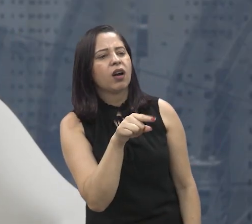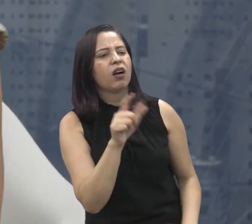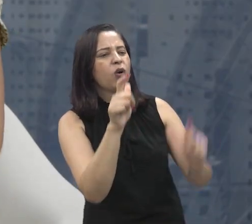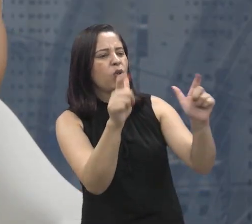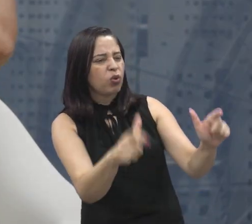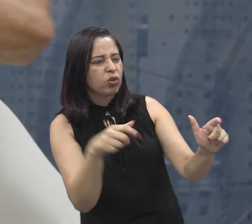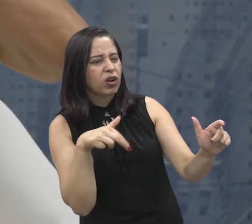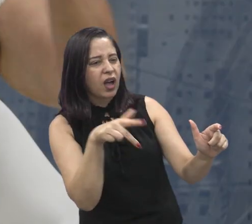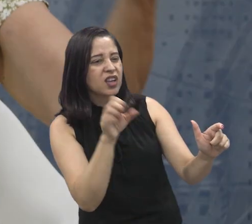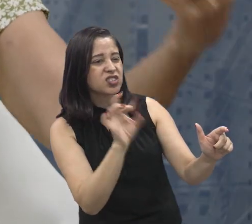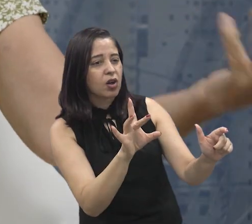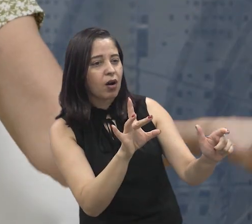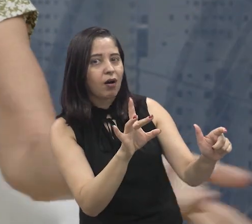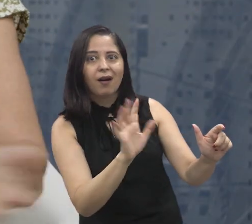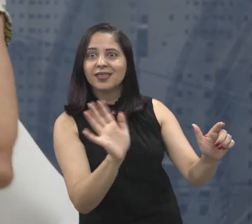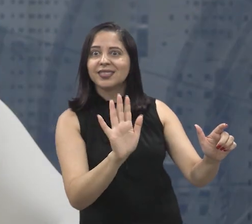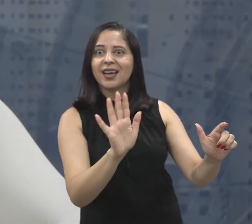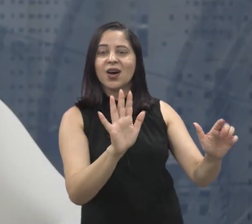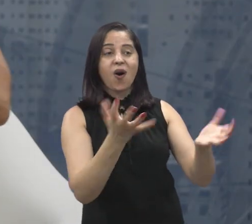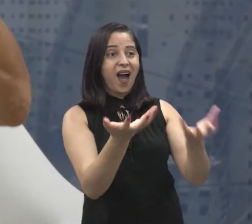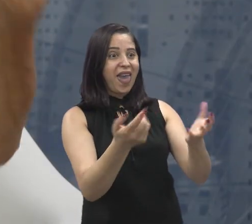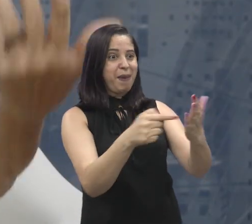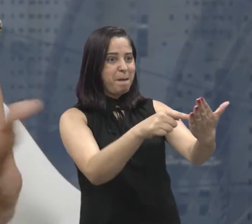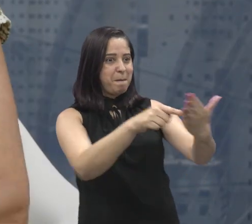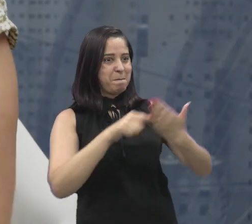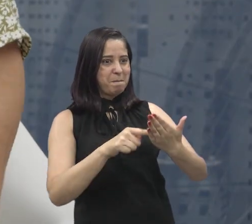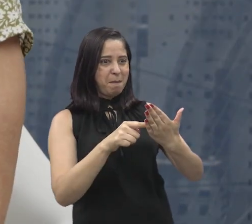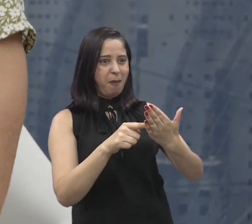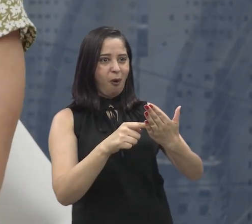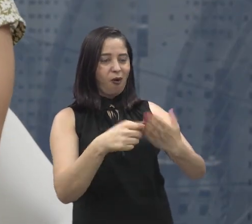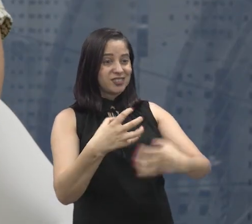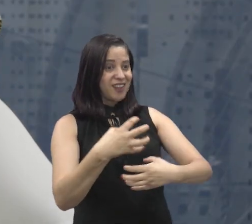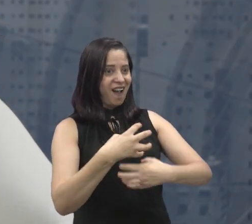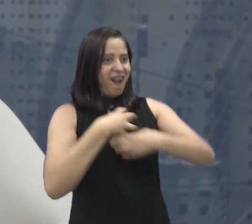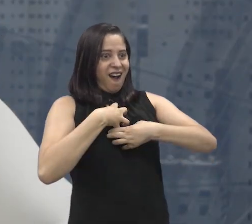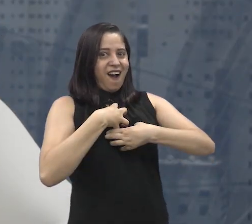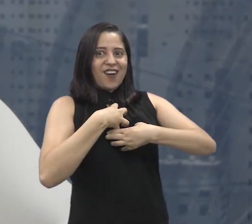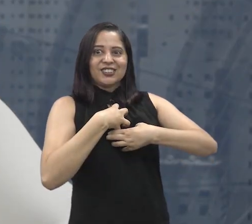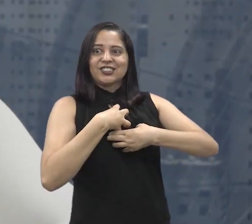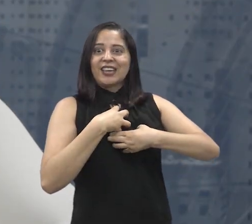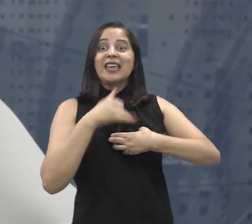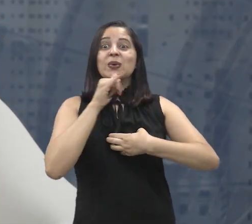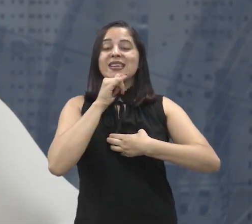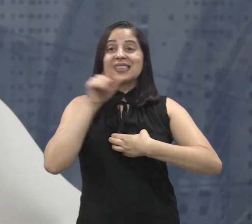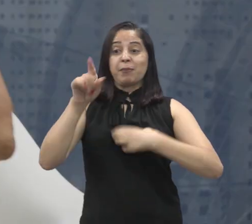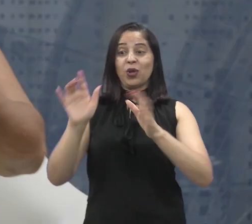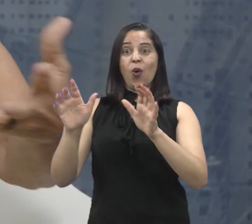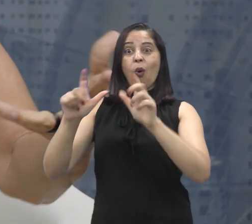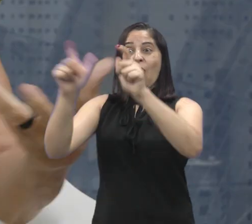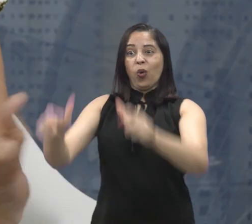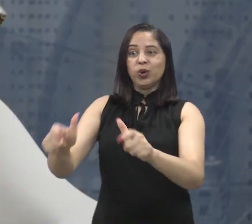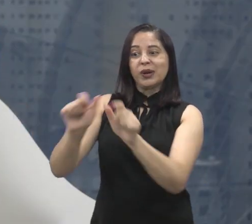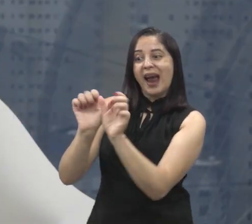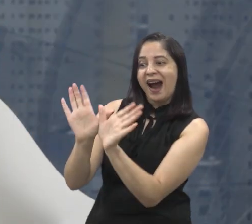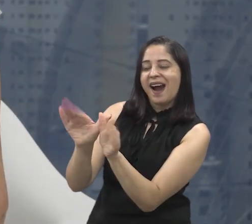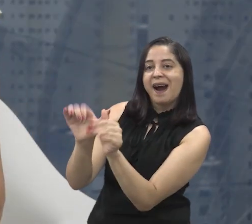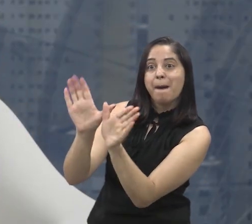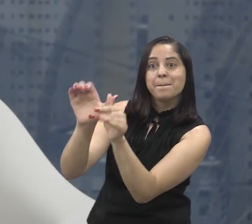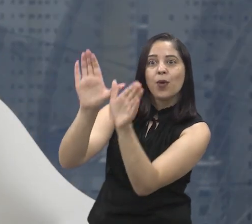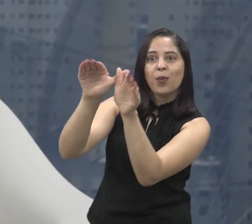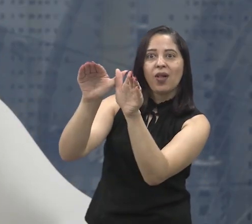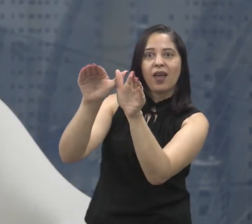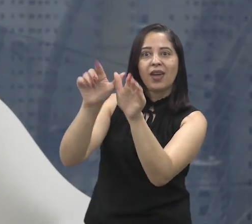aqui. E aí aparecem as expressões, aparece, né, tanta coisa, o borboletário, né, a parte ambiental, o